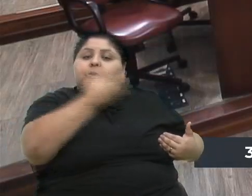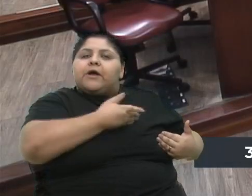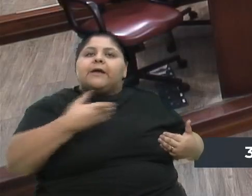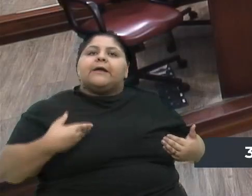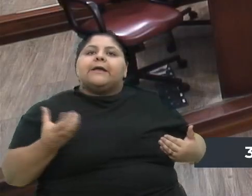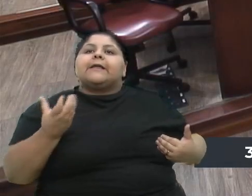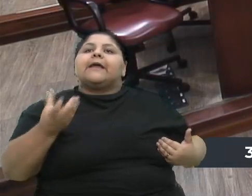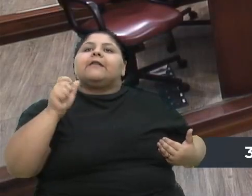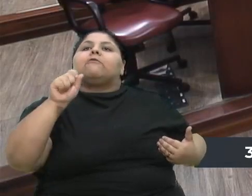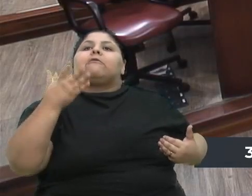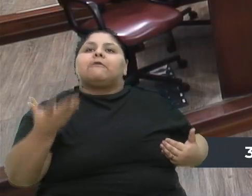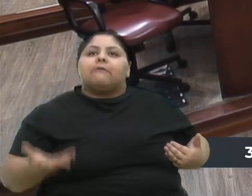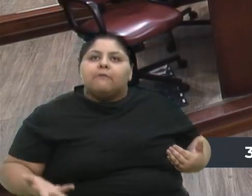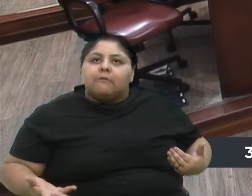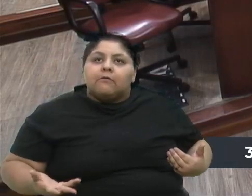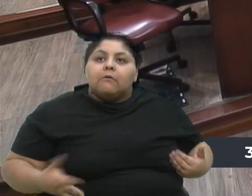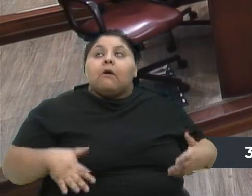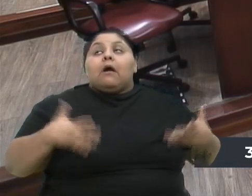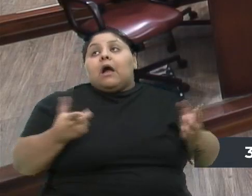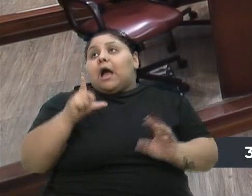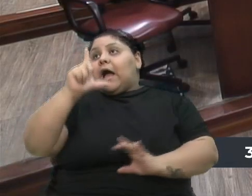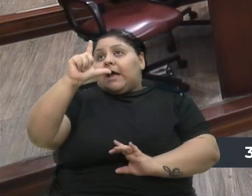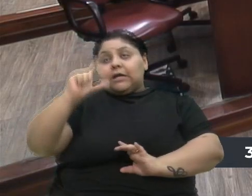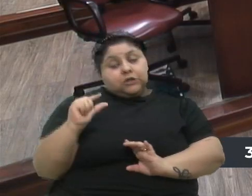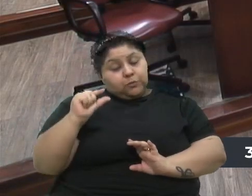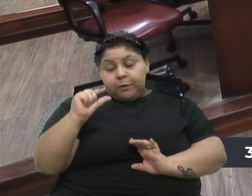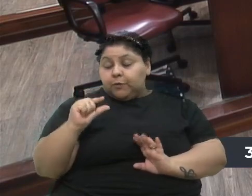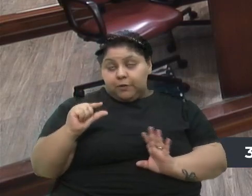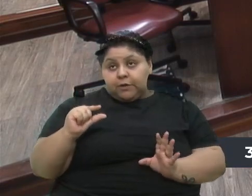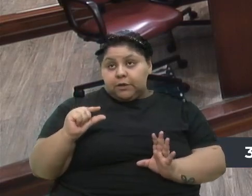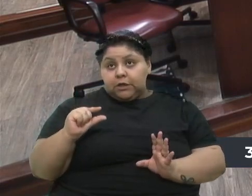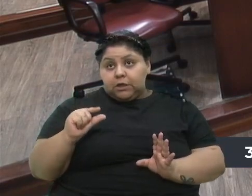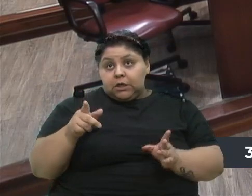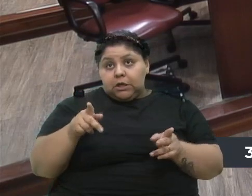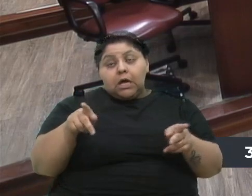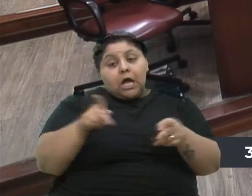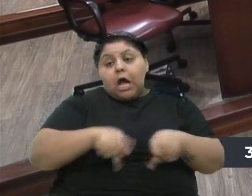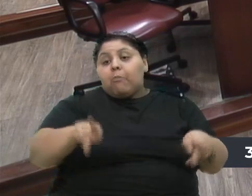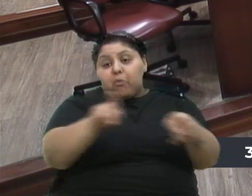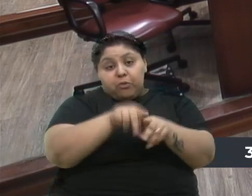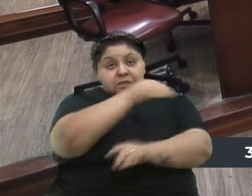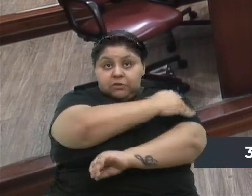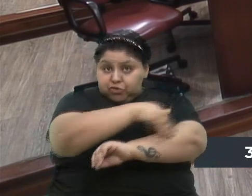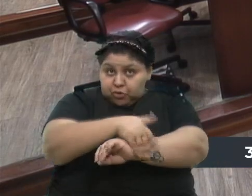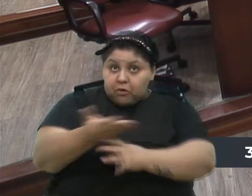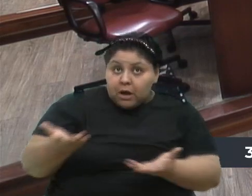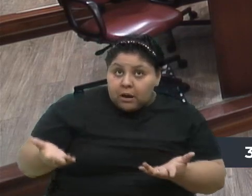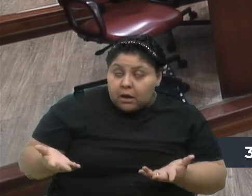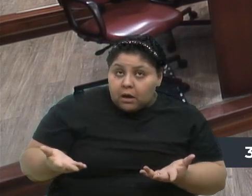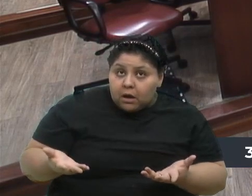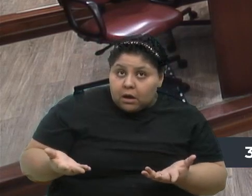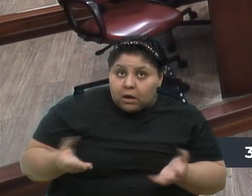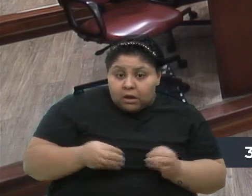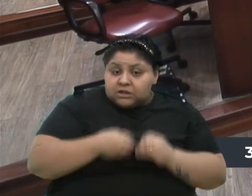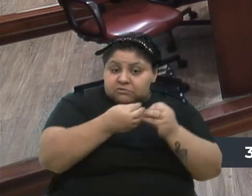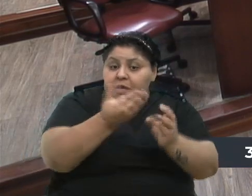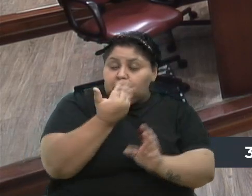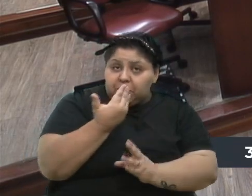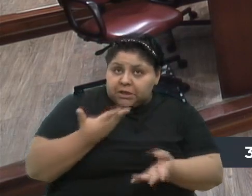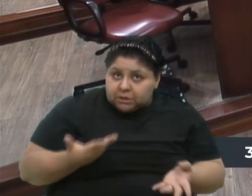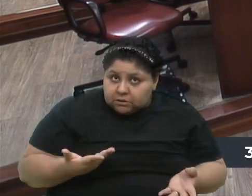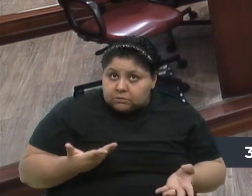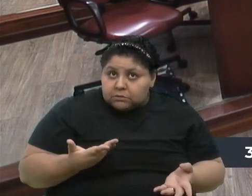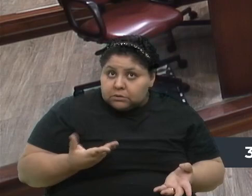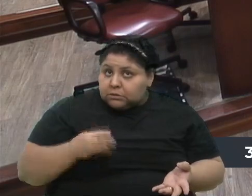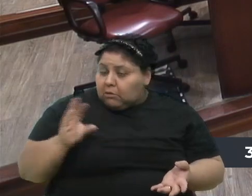quê? Vai diminuir, eu pedi para o prefeito, vai diminuir a população de rua? Se não derem comida? Tenho